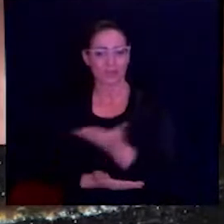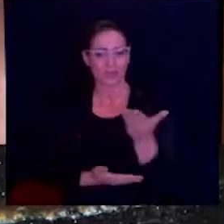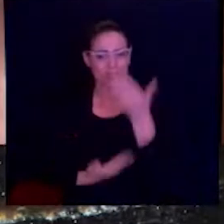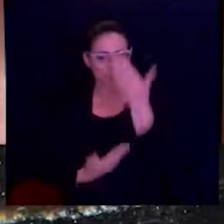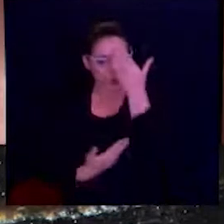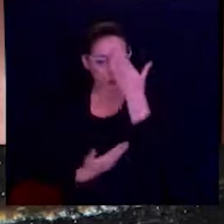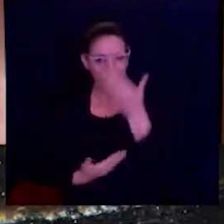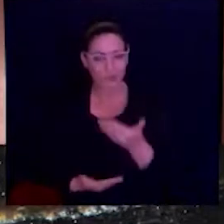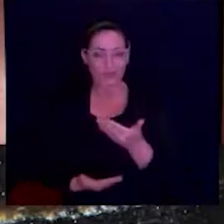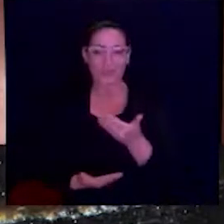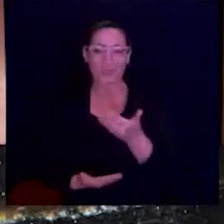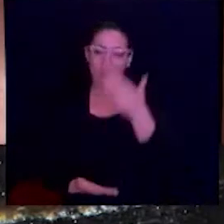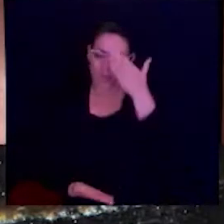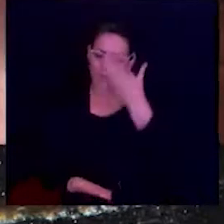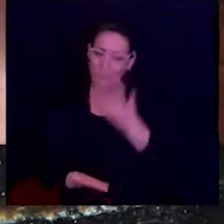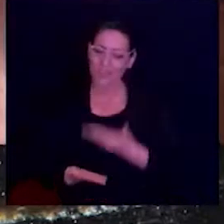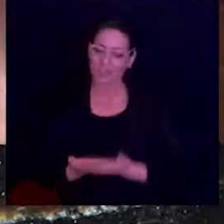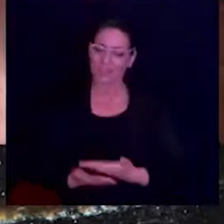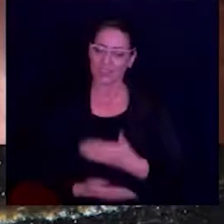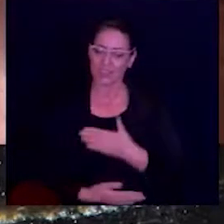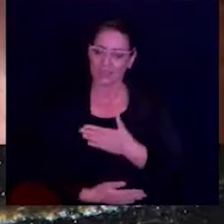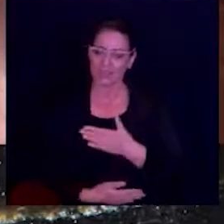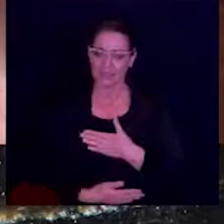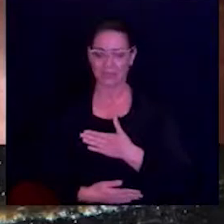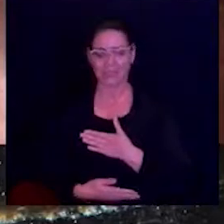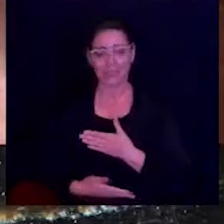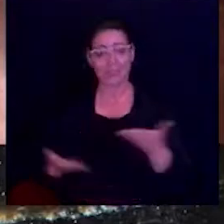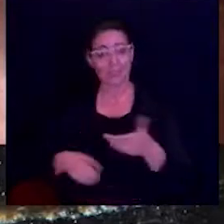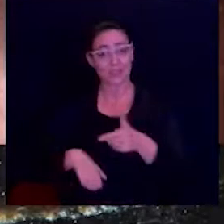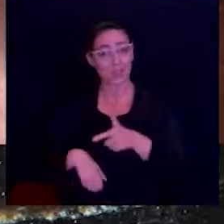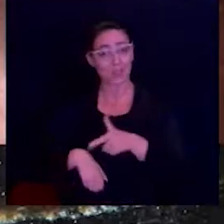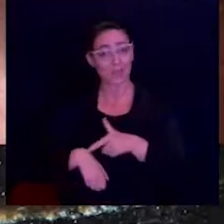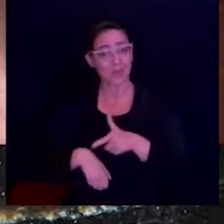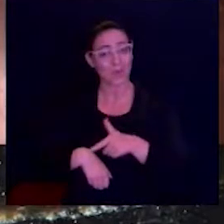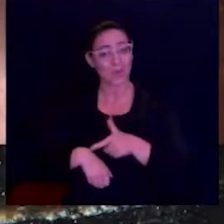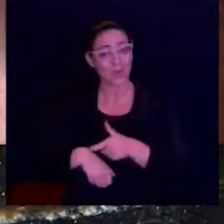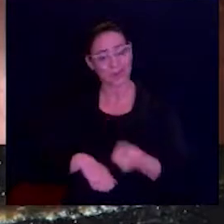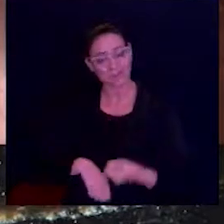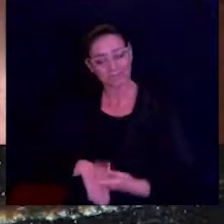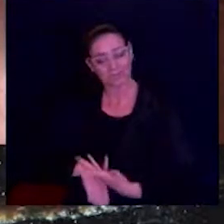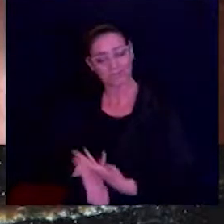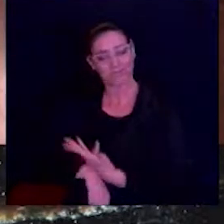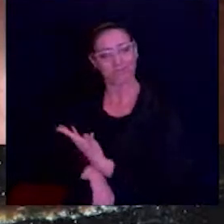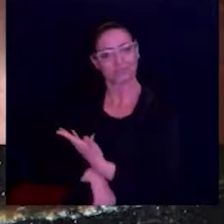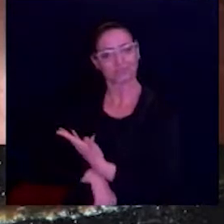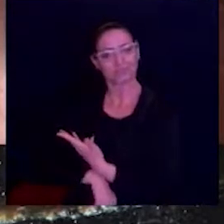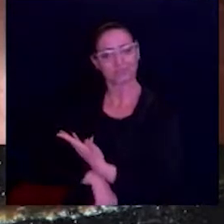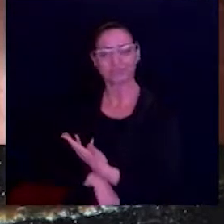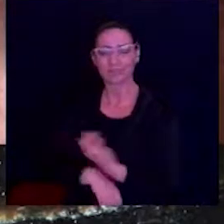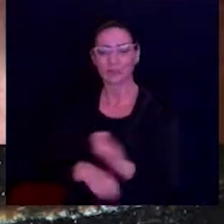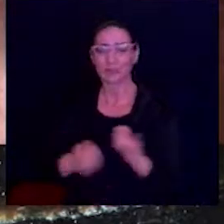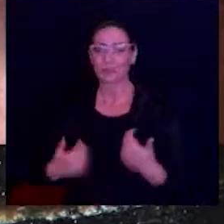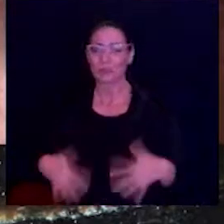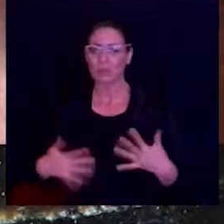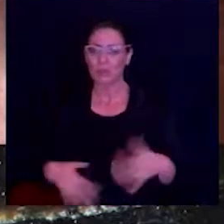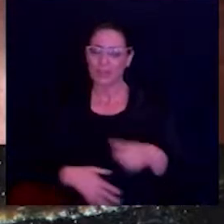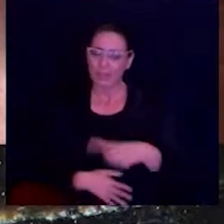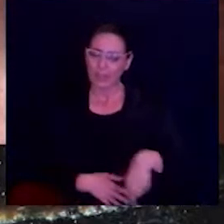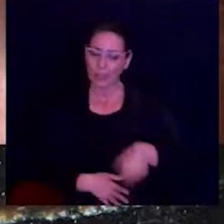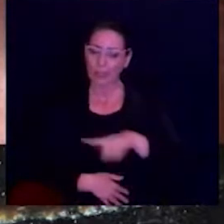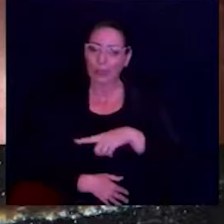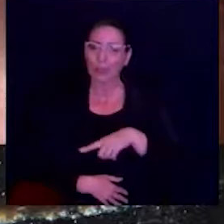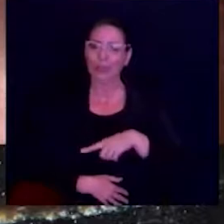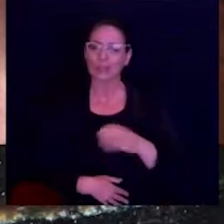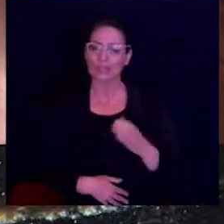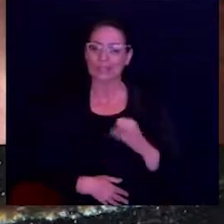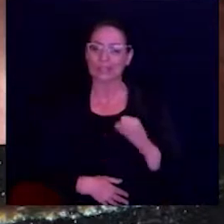confiança. Nessa hora, sabemos que a emoção fala mais alto, mesmo para nós que somos das ciências exatas. Mas